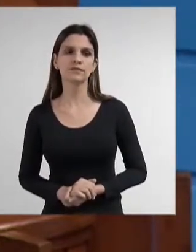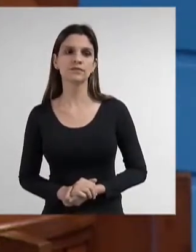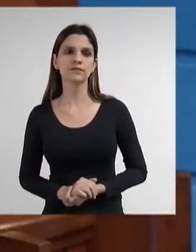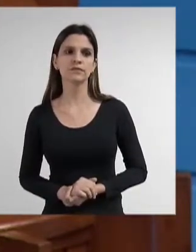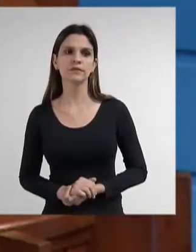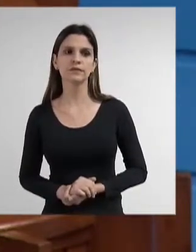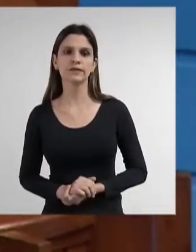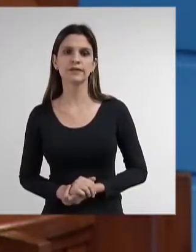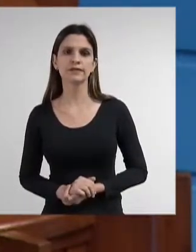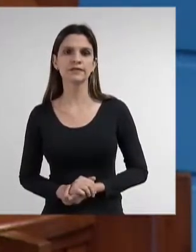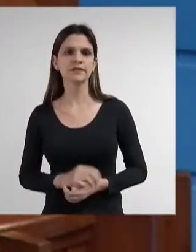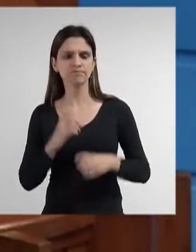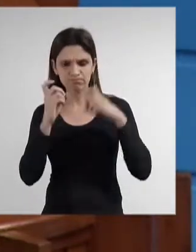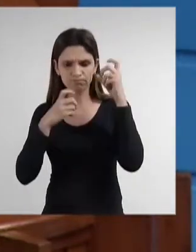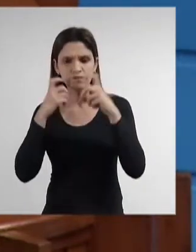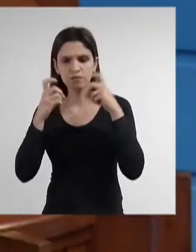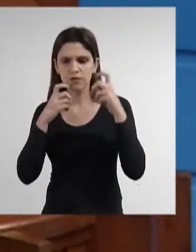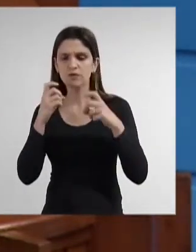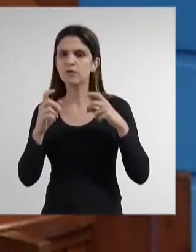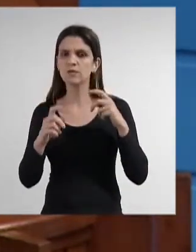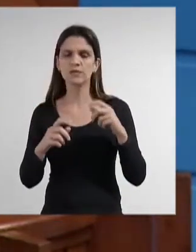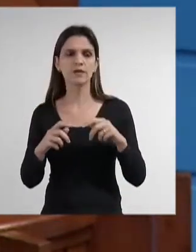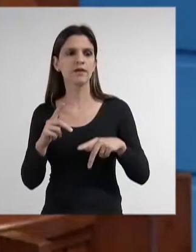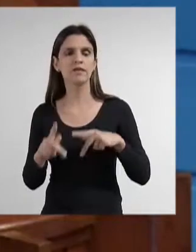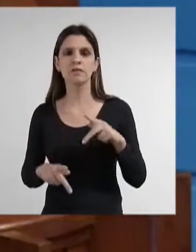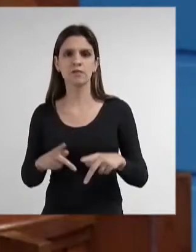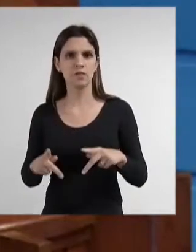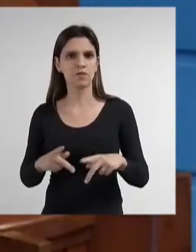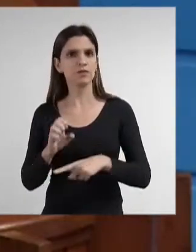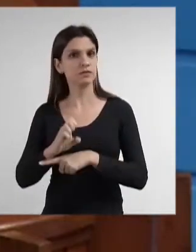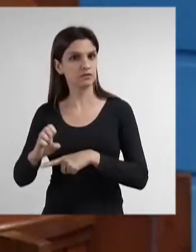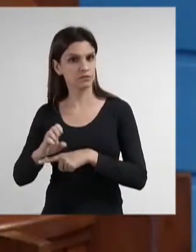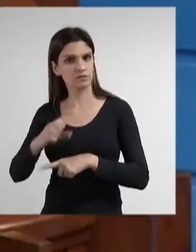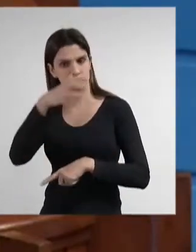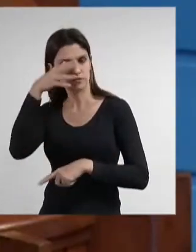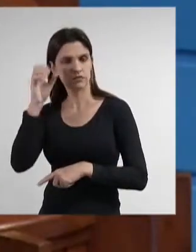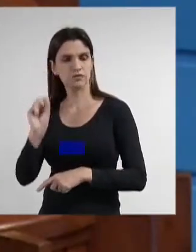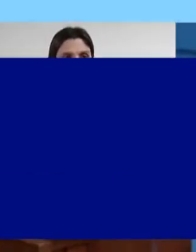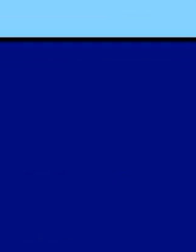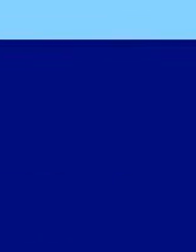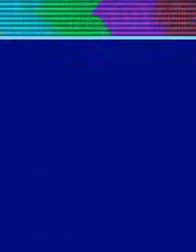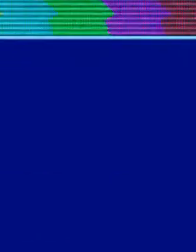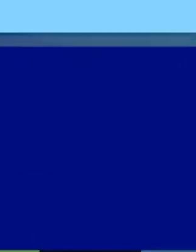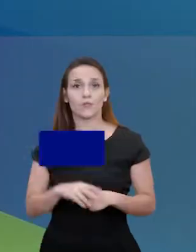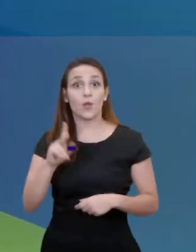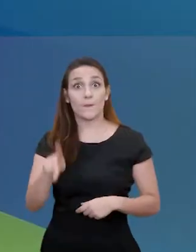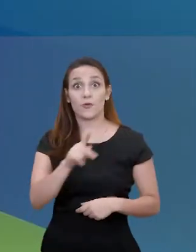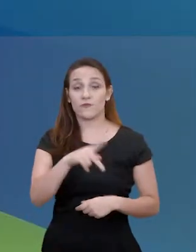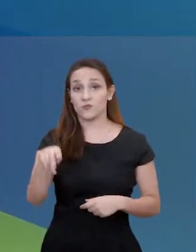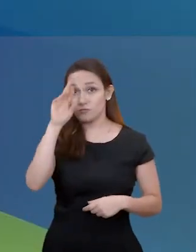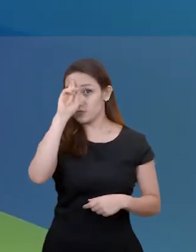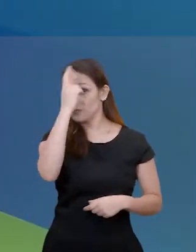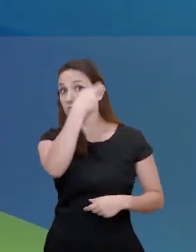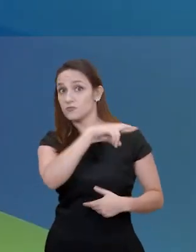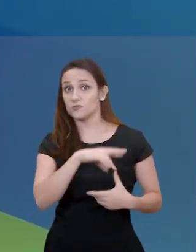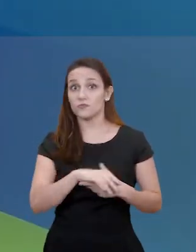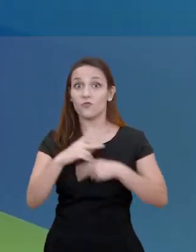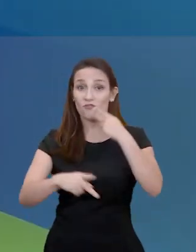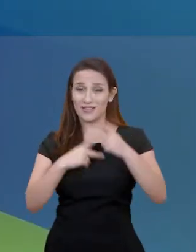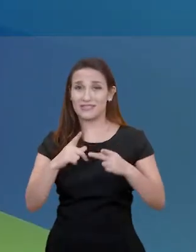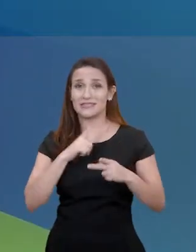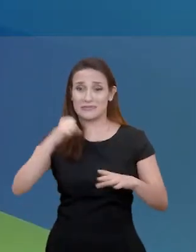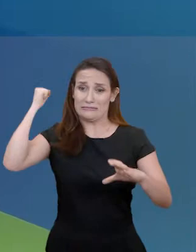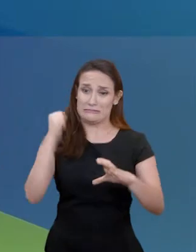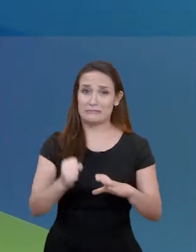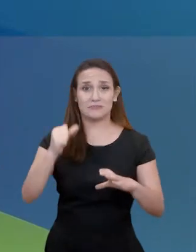os sul-mato-grossenses e procurassem lutar lá, junto a quem de direito. Professor Rinaldo repercute casos